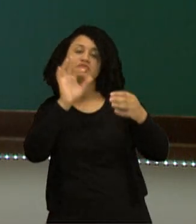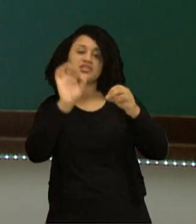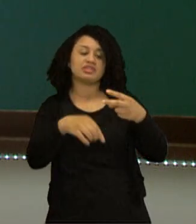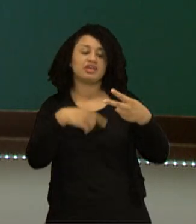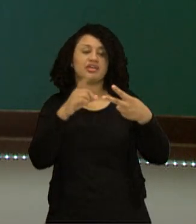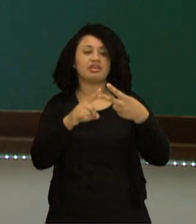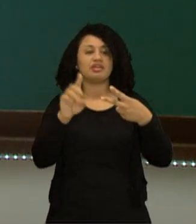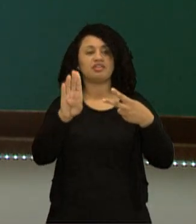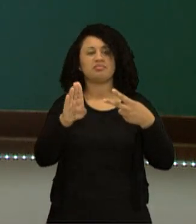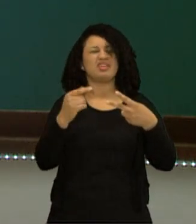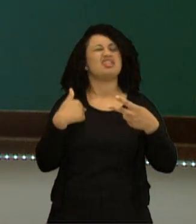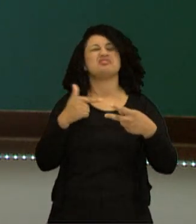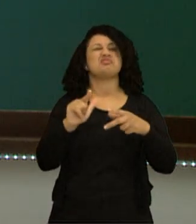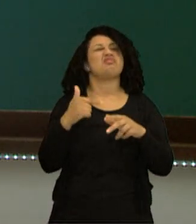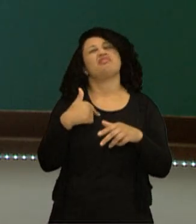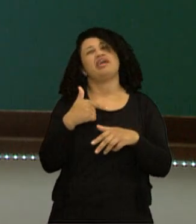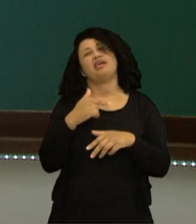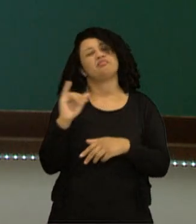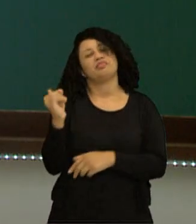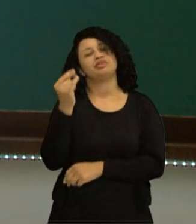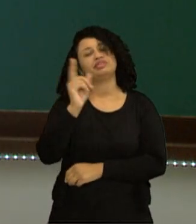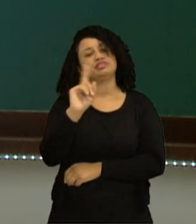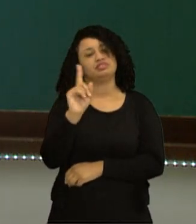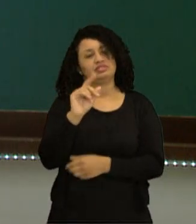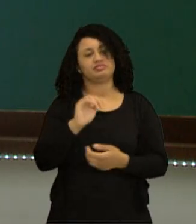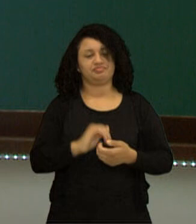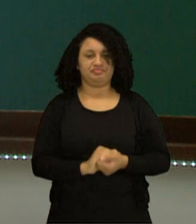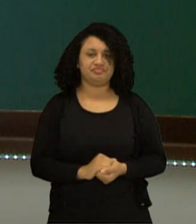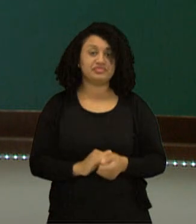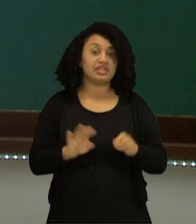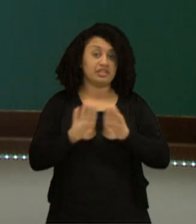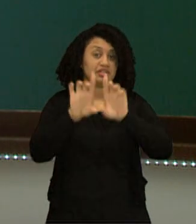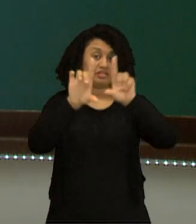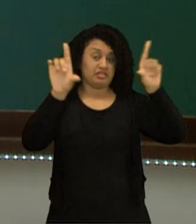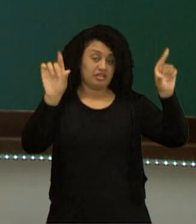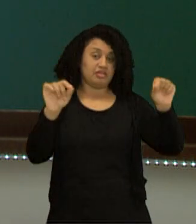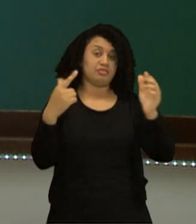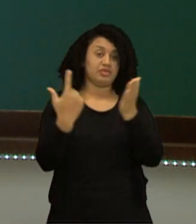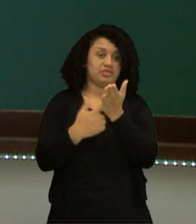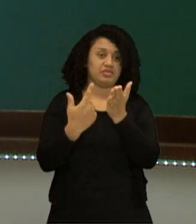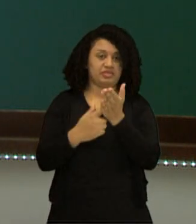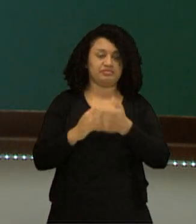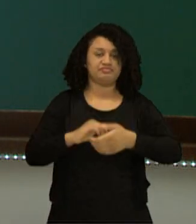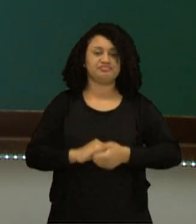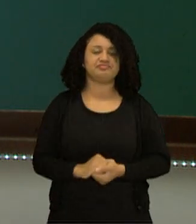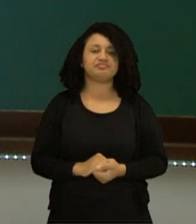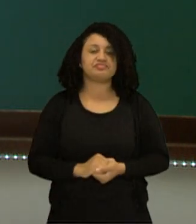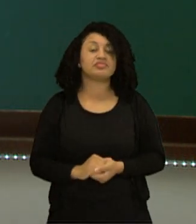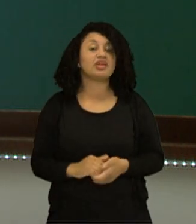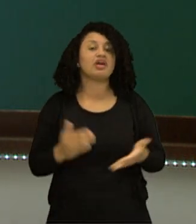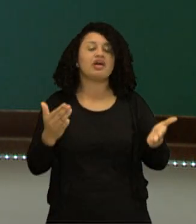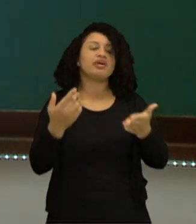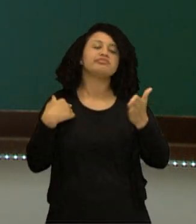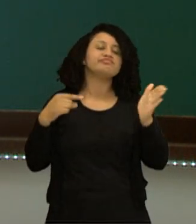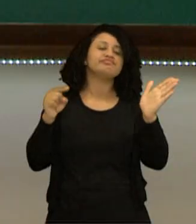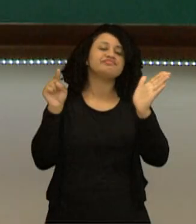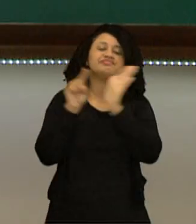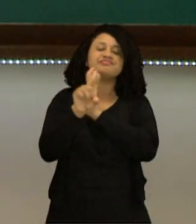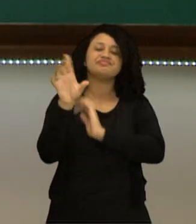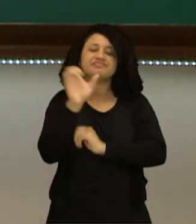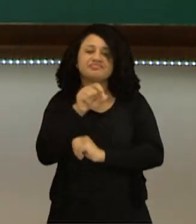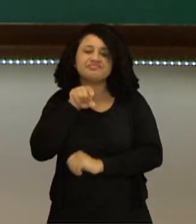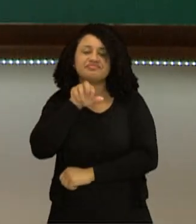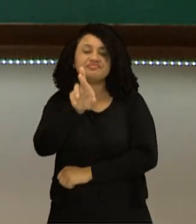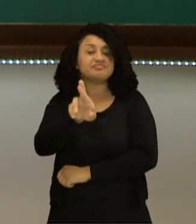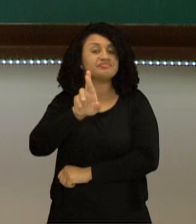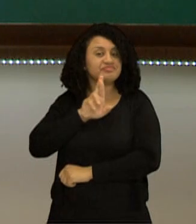não é grande coisa. Também é mais um trechinho do livro, certo? Perfect? Muito bem, então vamos para o nosso